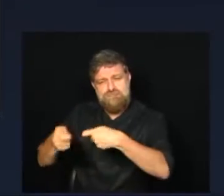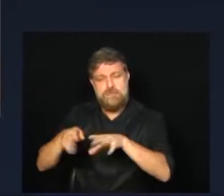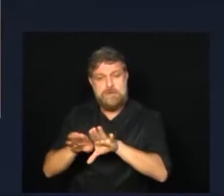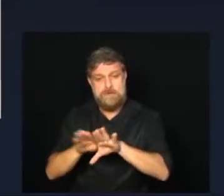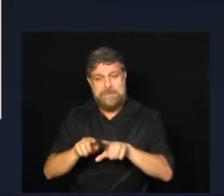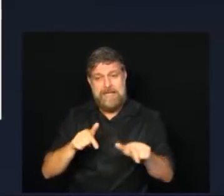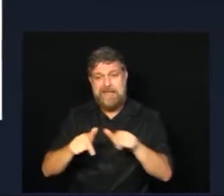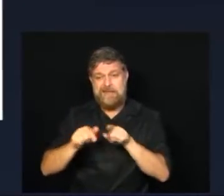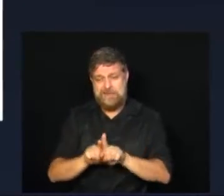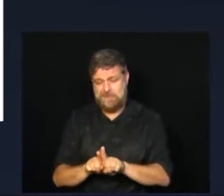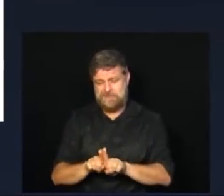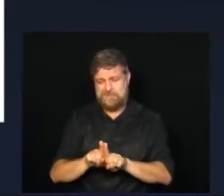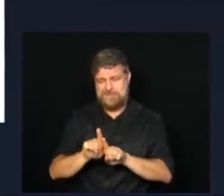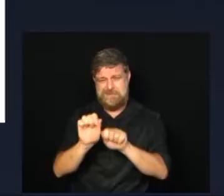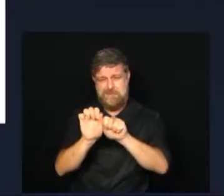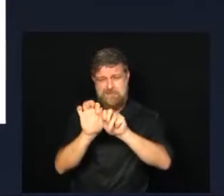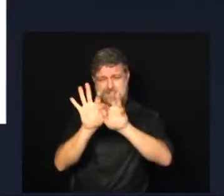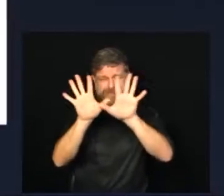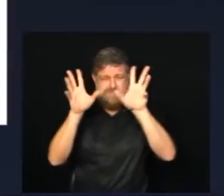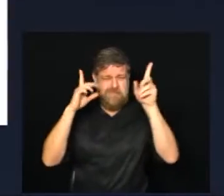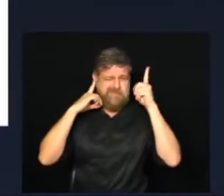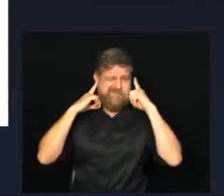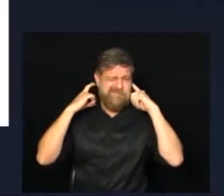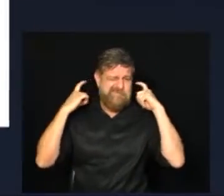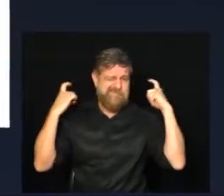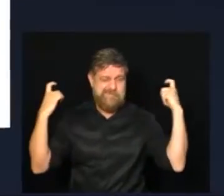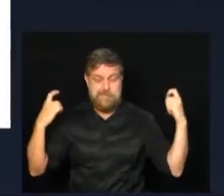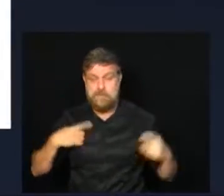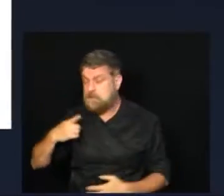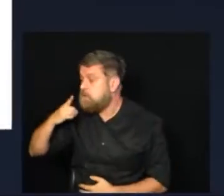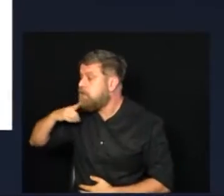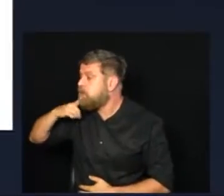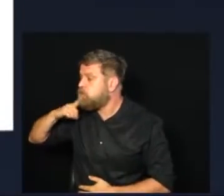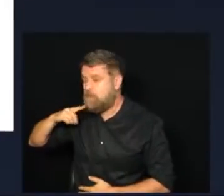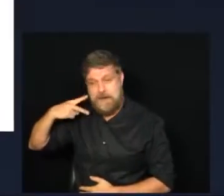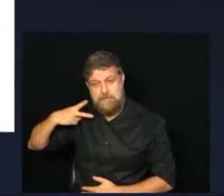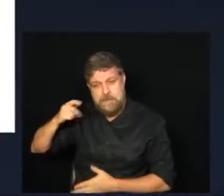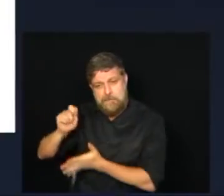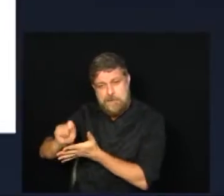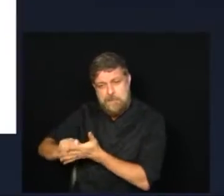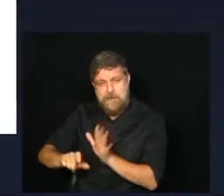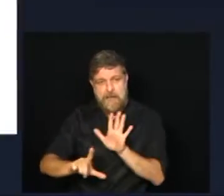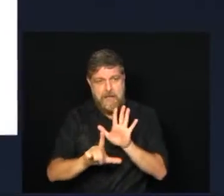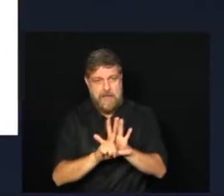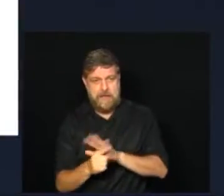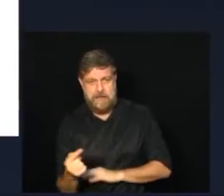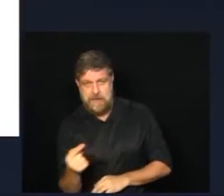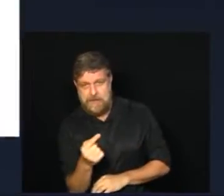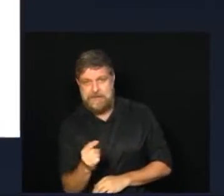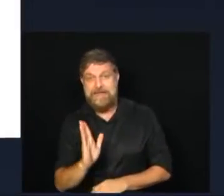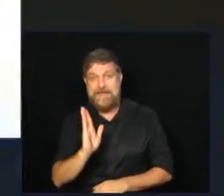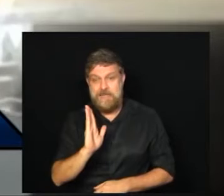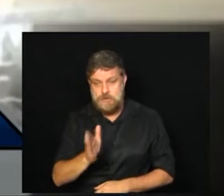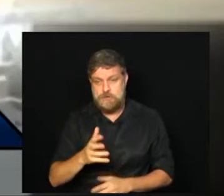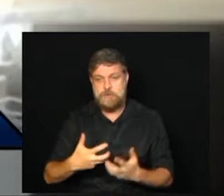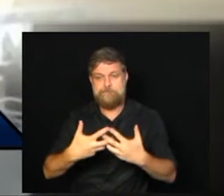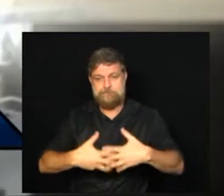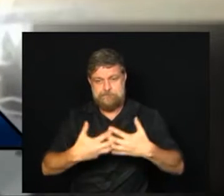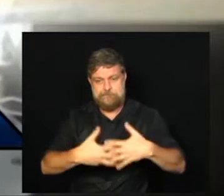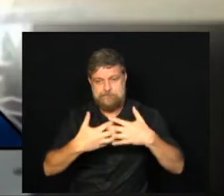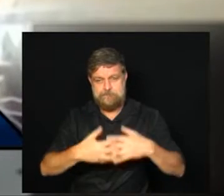com pirotecnia. De autoria do vereador Eduardo Magoga, a Lei 16.108 já está em vigor.